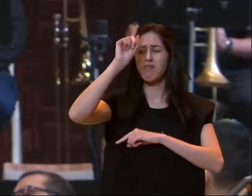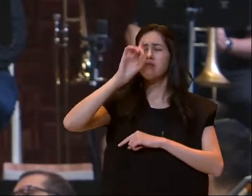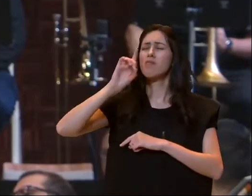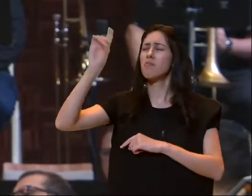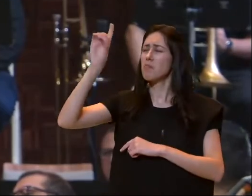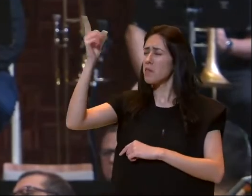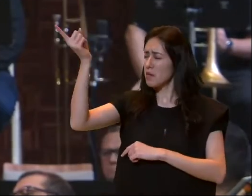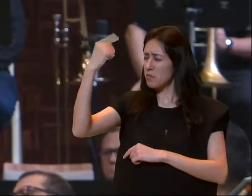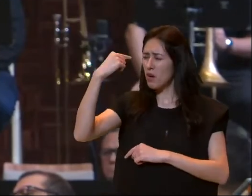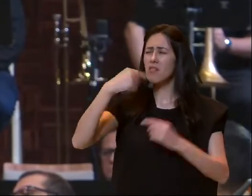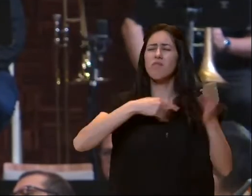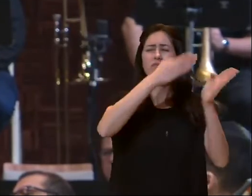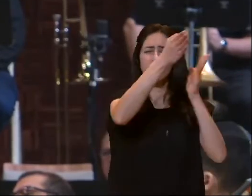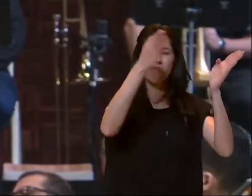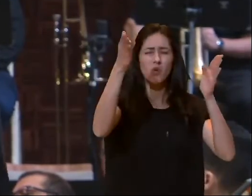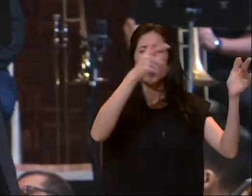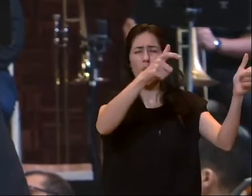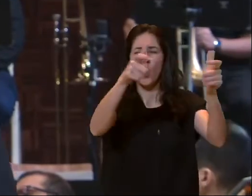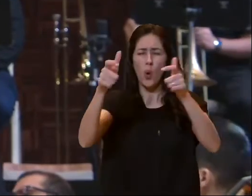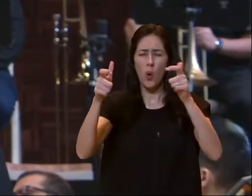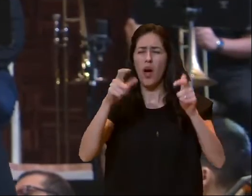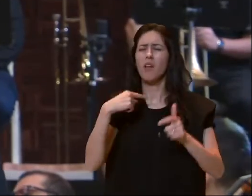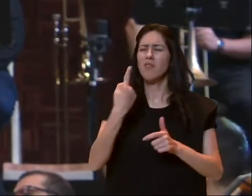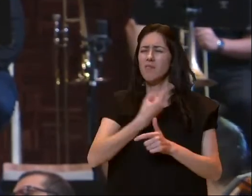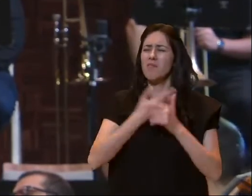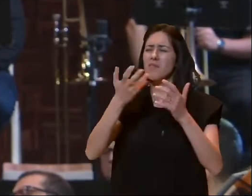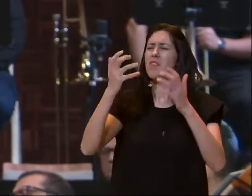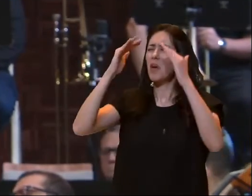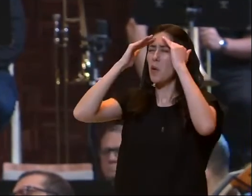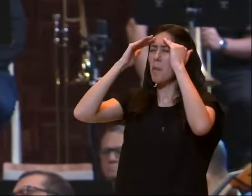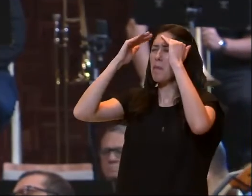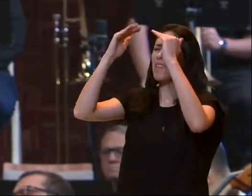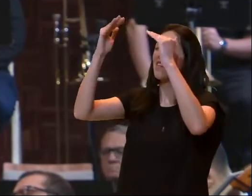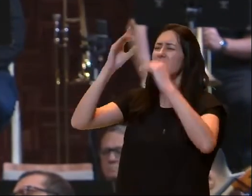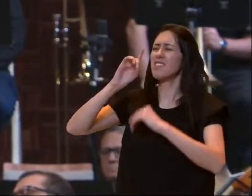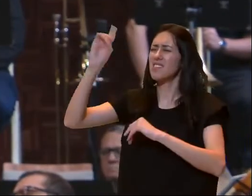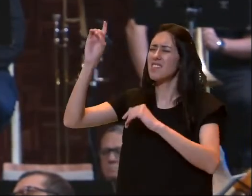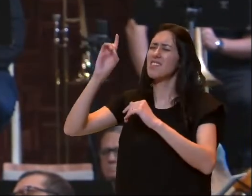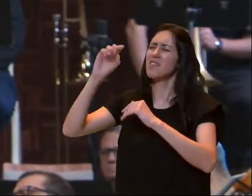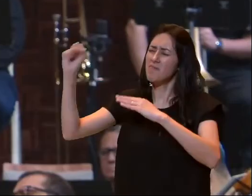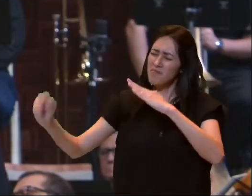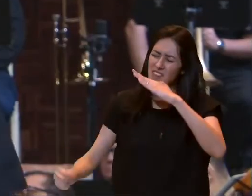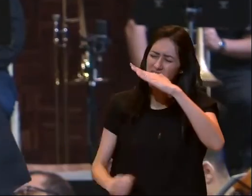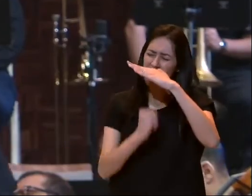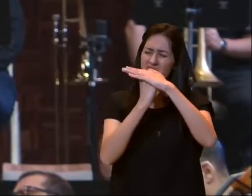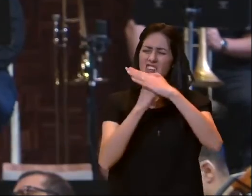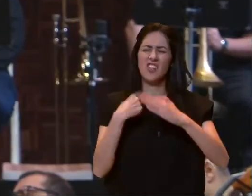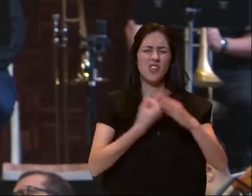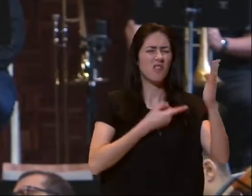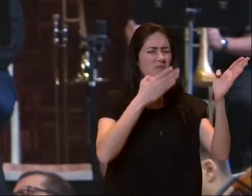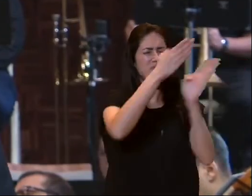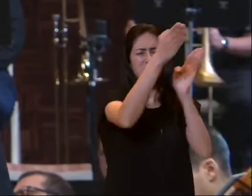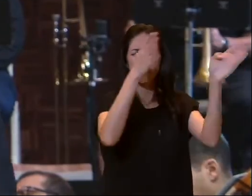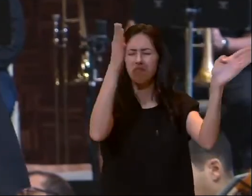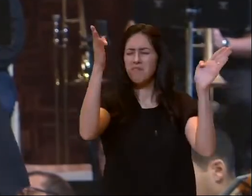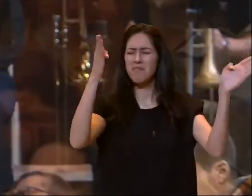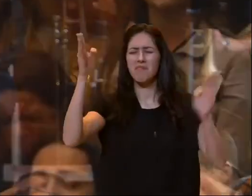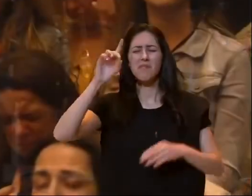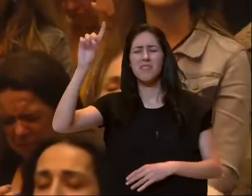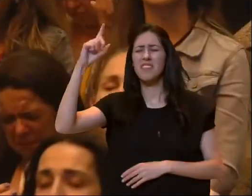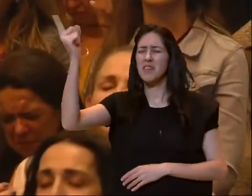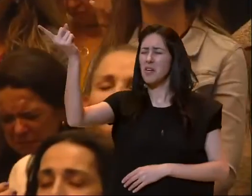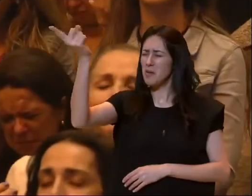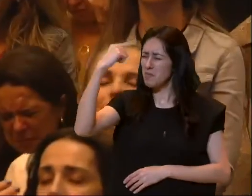estejamos, queremos cumprir todo o bom propósito. Nos enche, nos leva a esta direção, Pai, nos